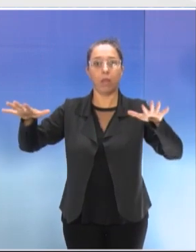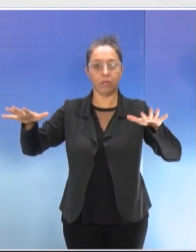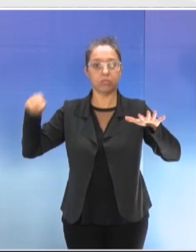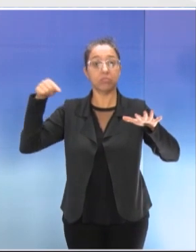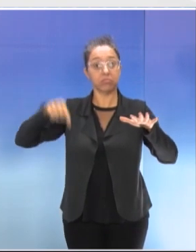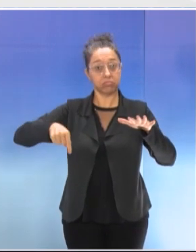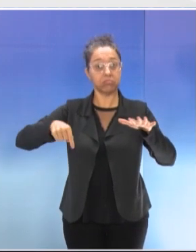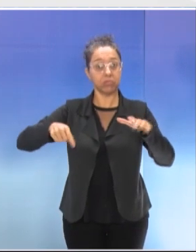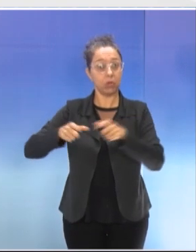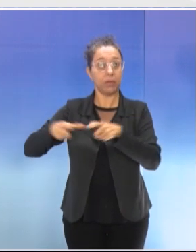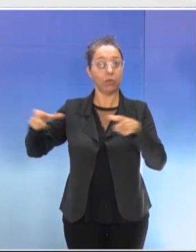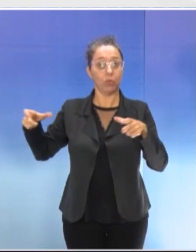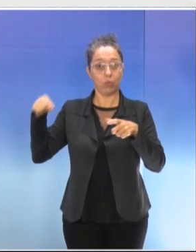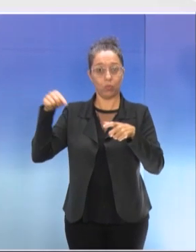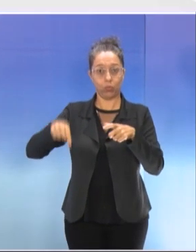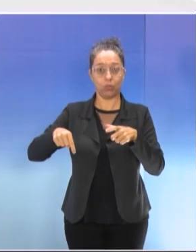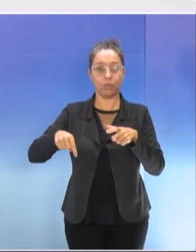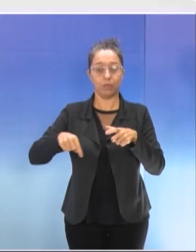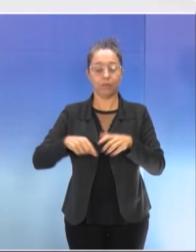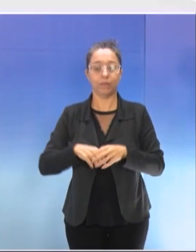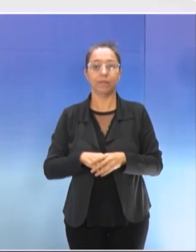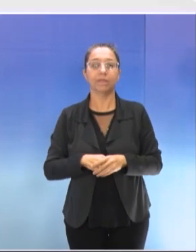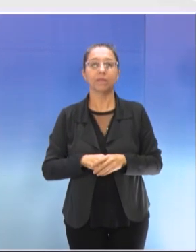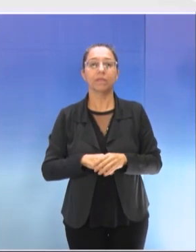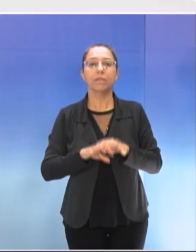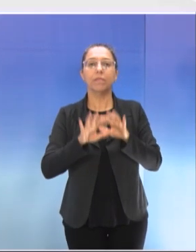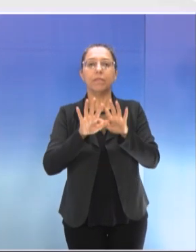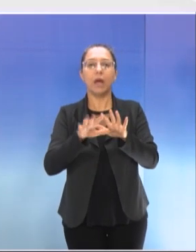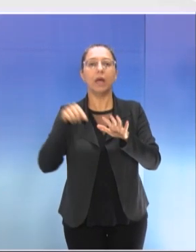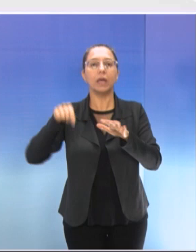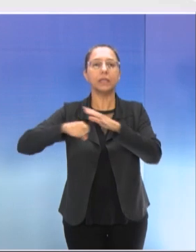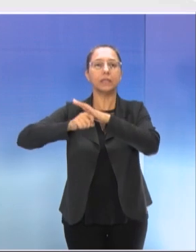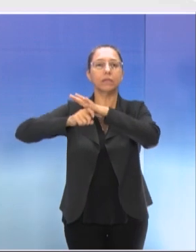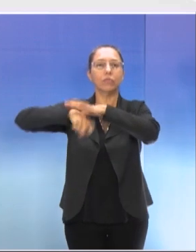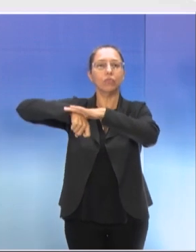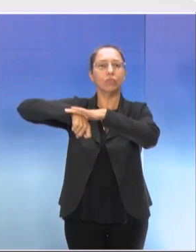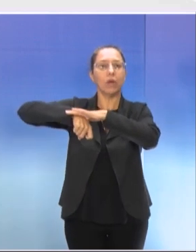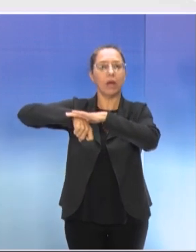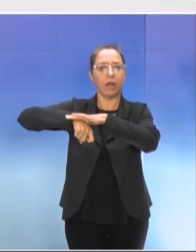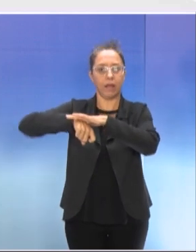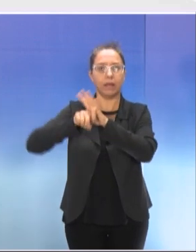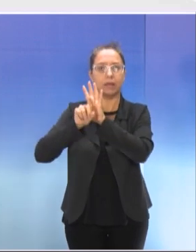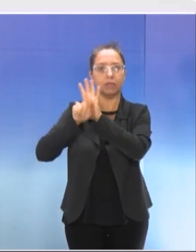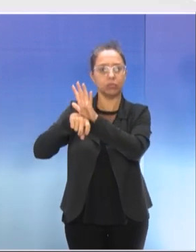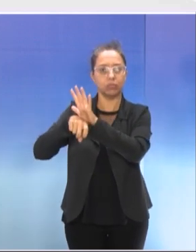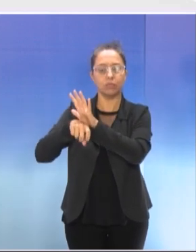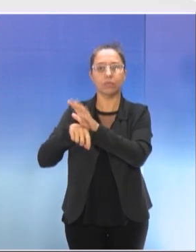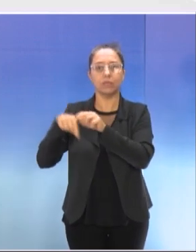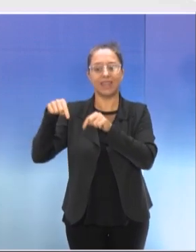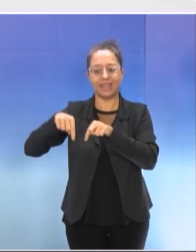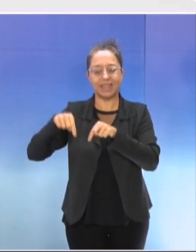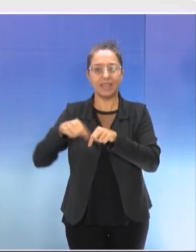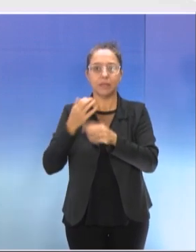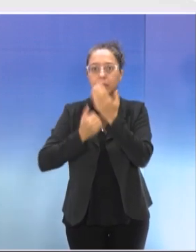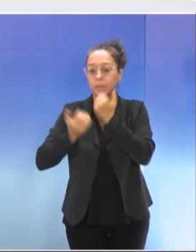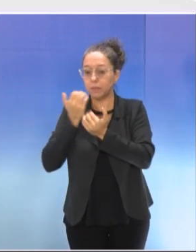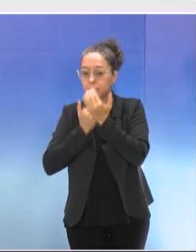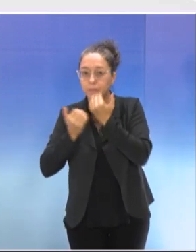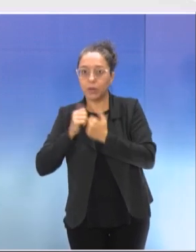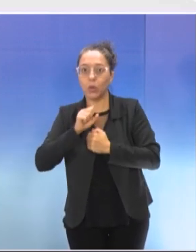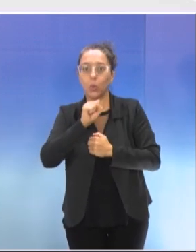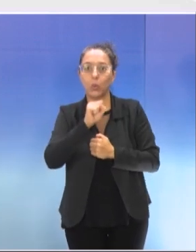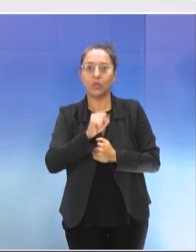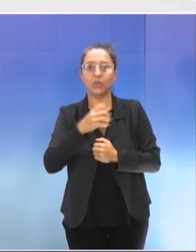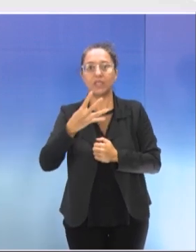aí de crescimento de arraias. Só que essas arraias, por anos, elas são capazes de devorar 840